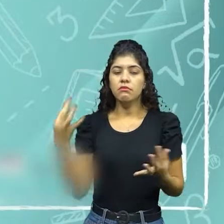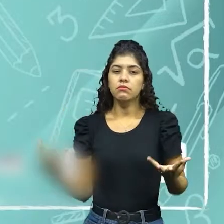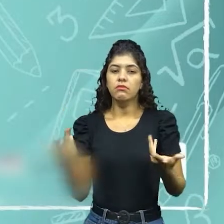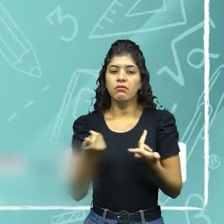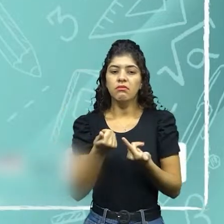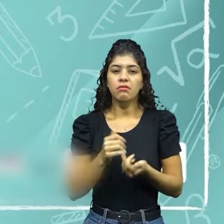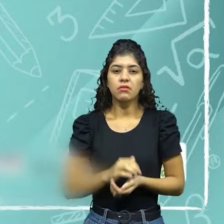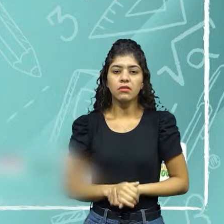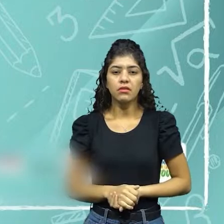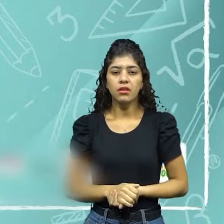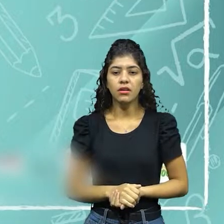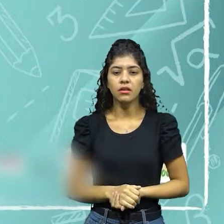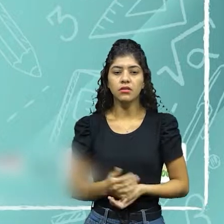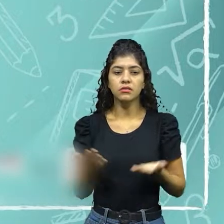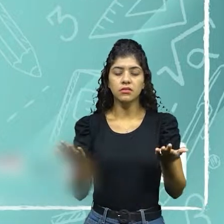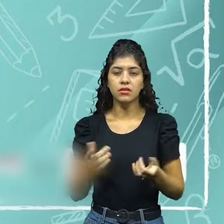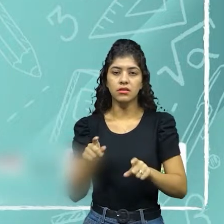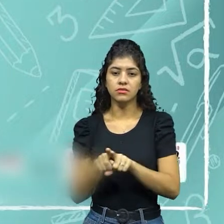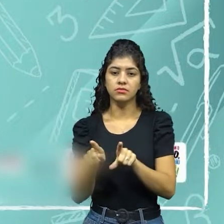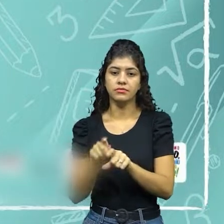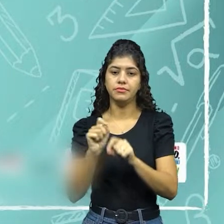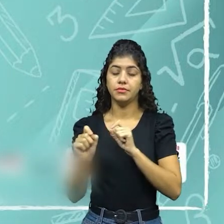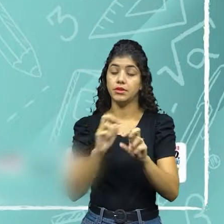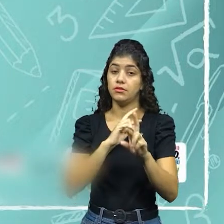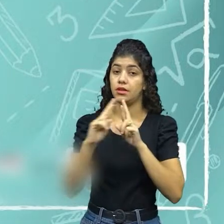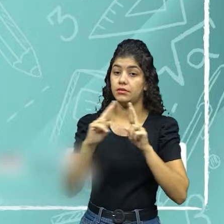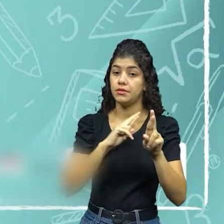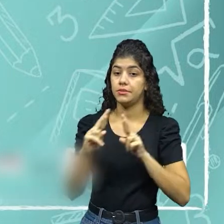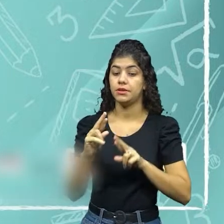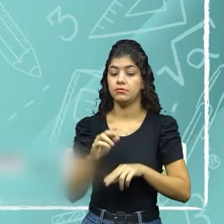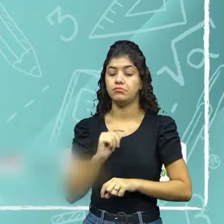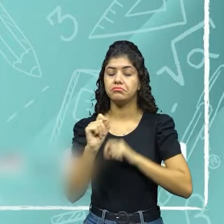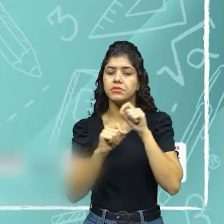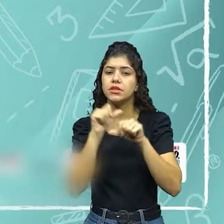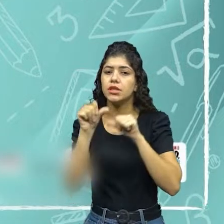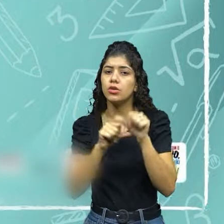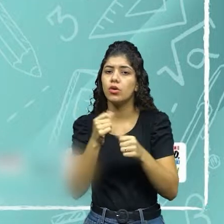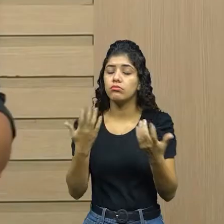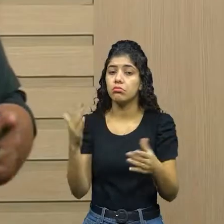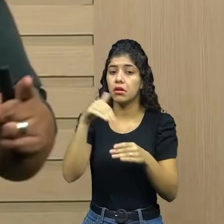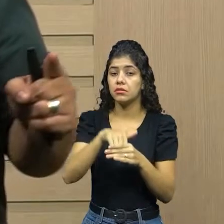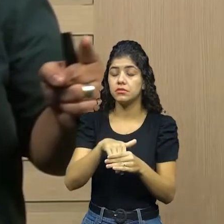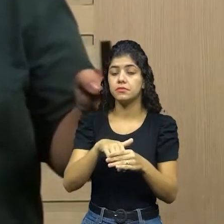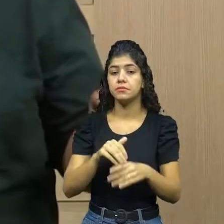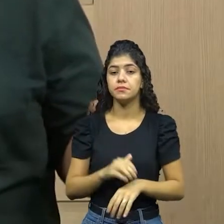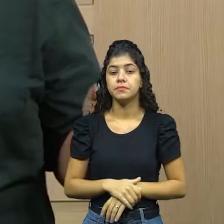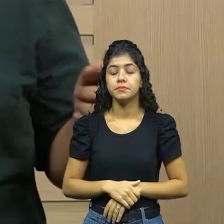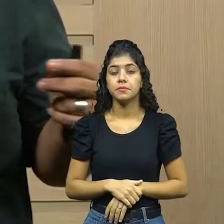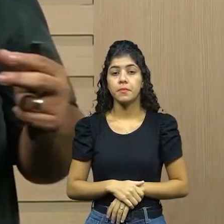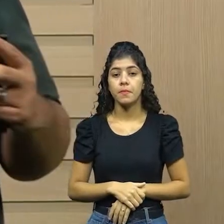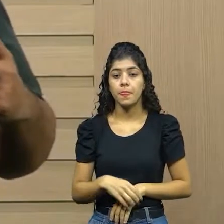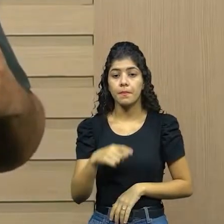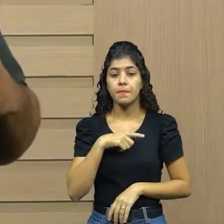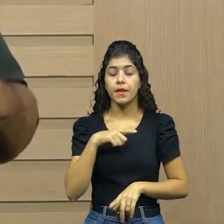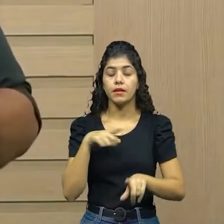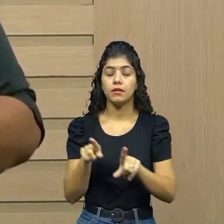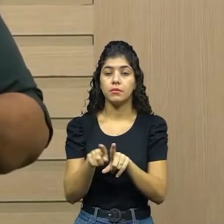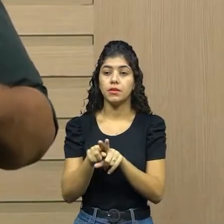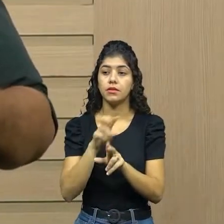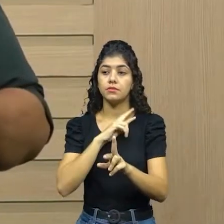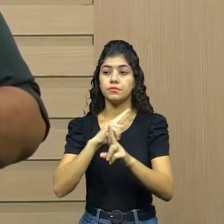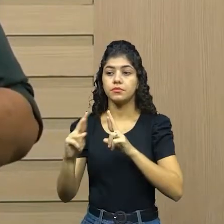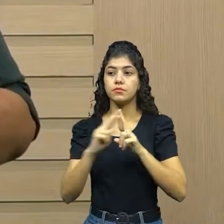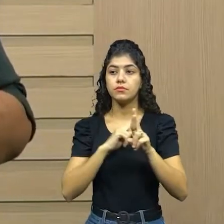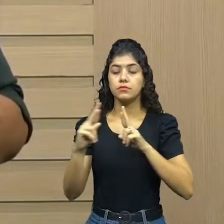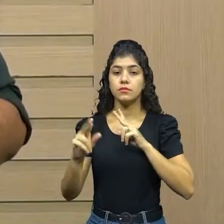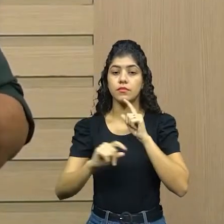do produto. Agora, as trocas de relacionamento. O que é troca de relacionamento dentro do marketing? O marketing, ele ocorre essa troca, ou